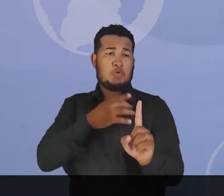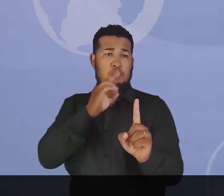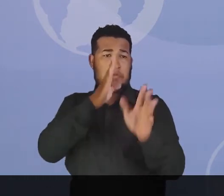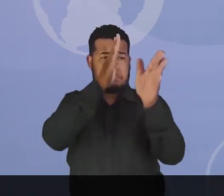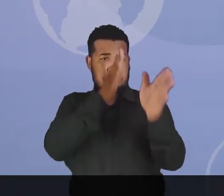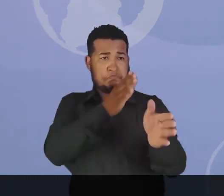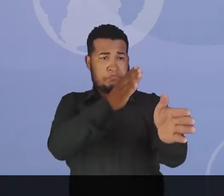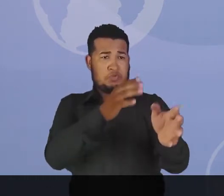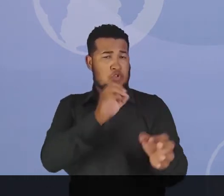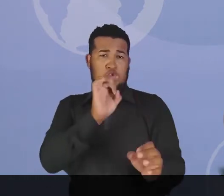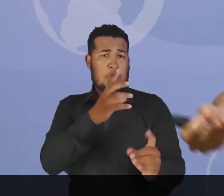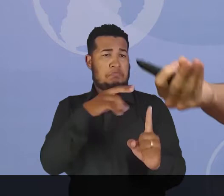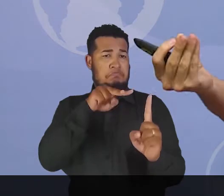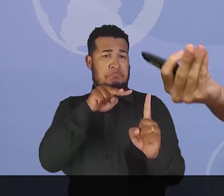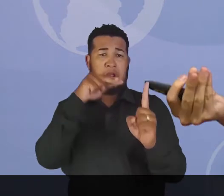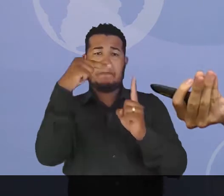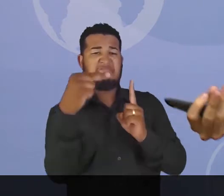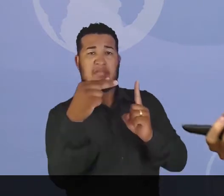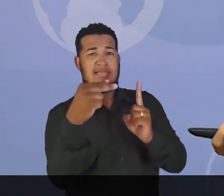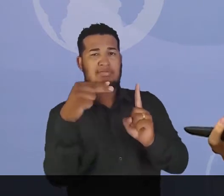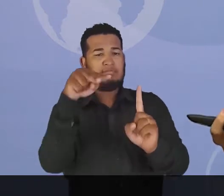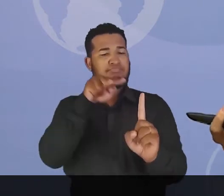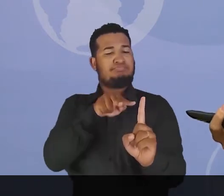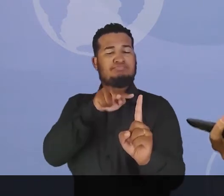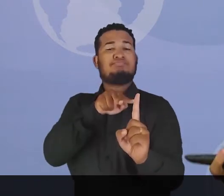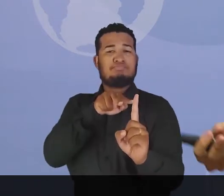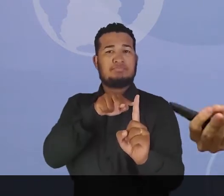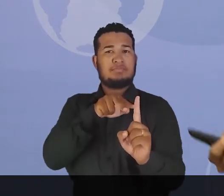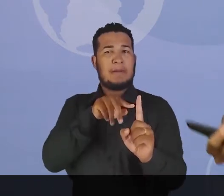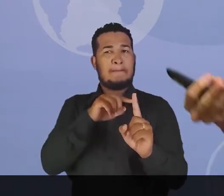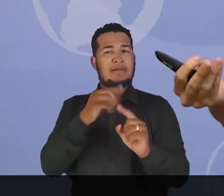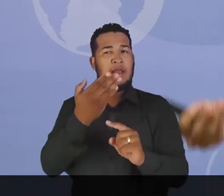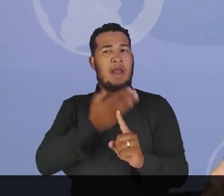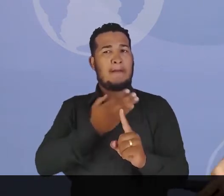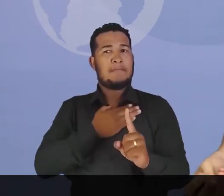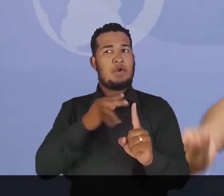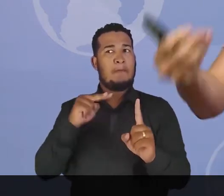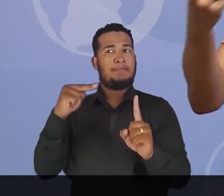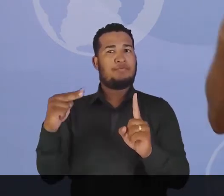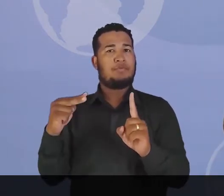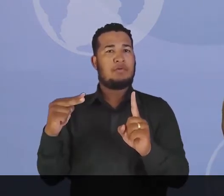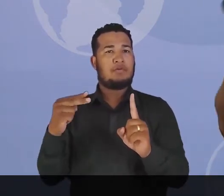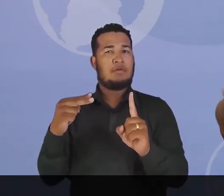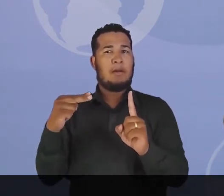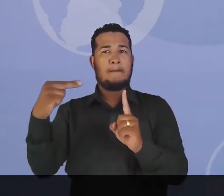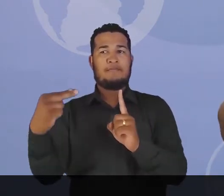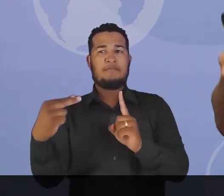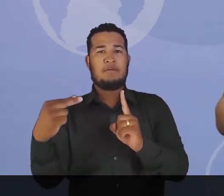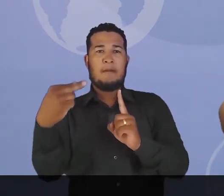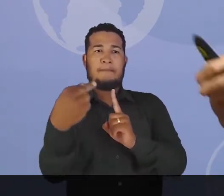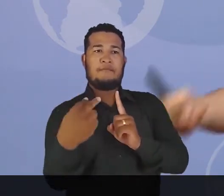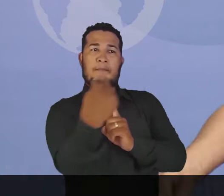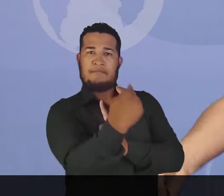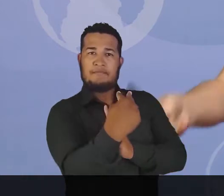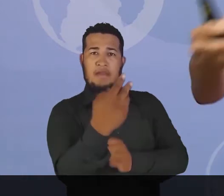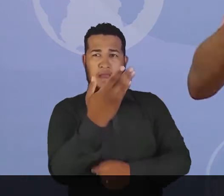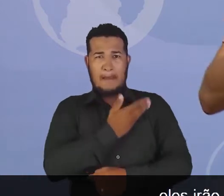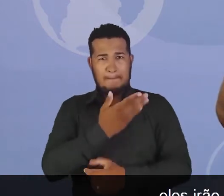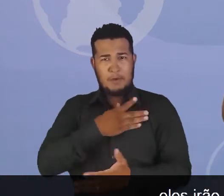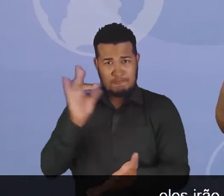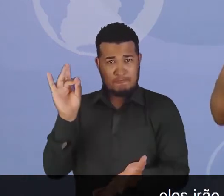nariz aponta. Quando eu estou em contato com os meus amigos, se eles são meus amigos